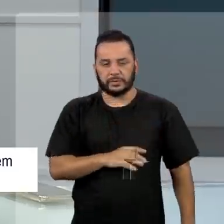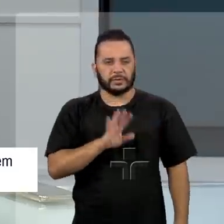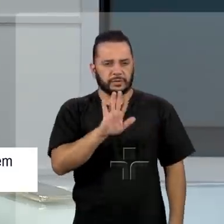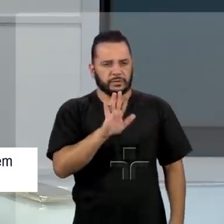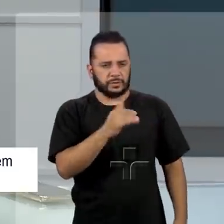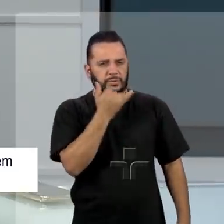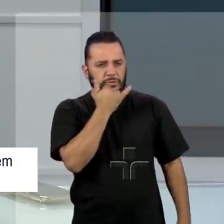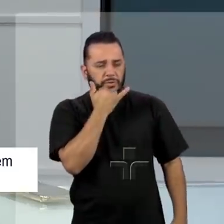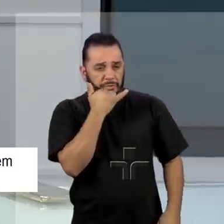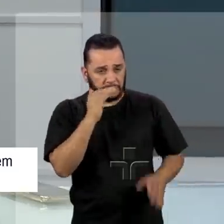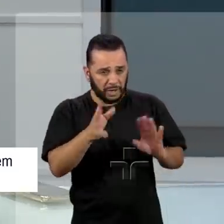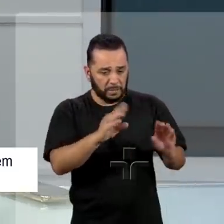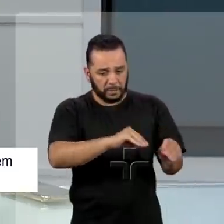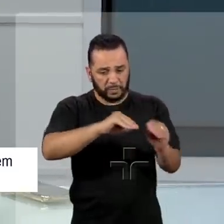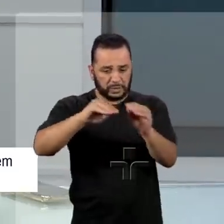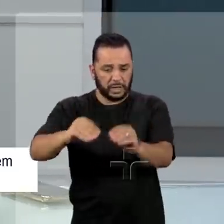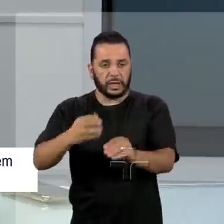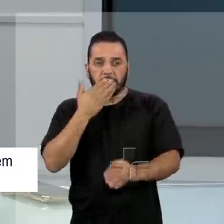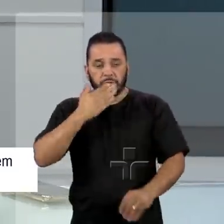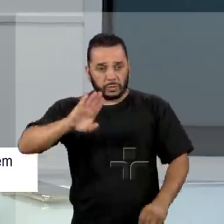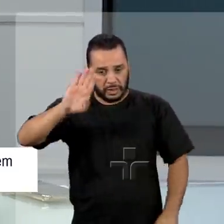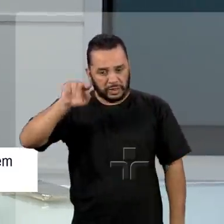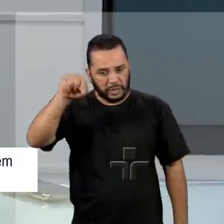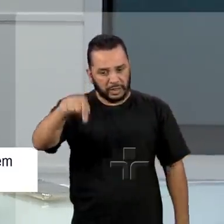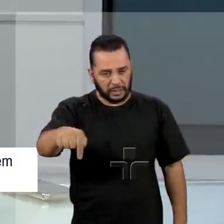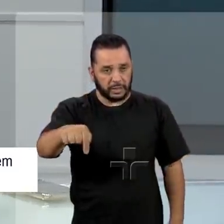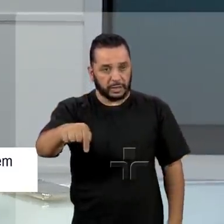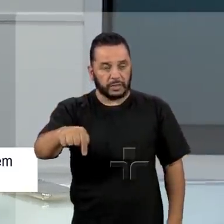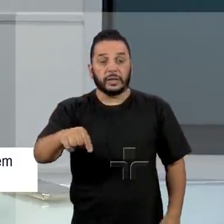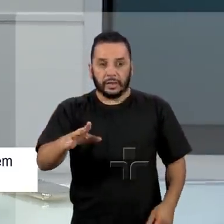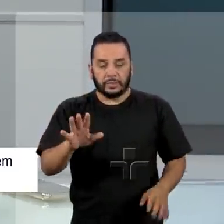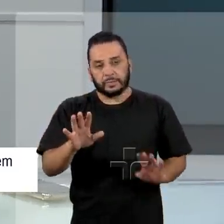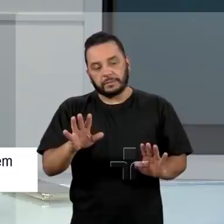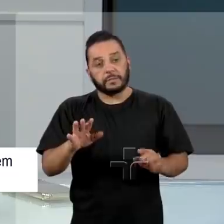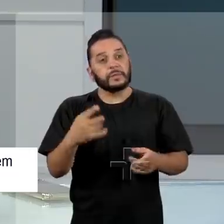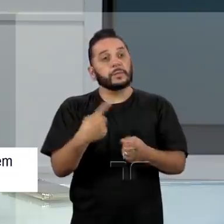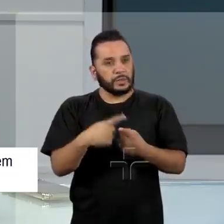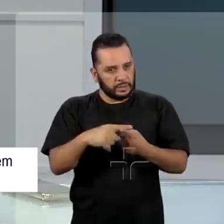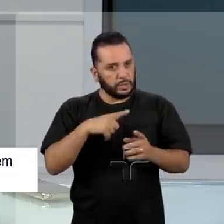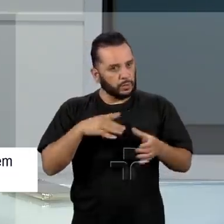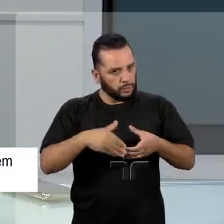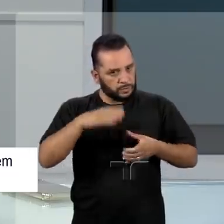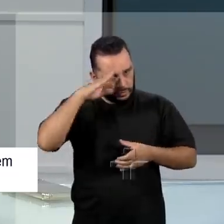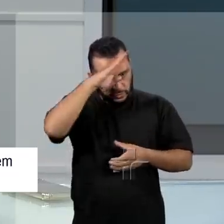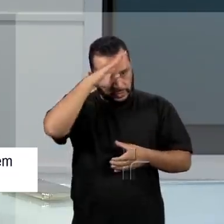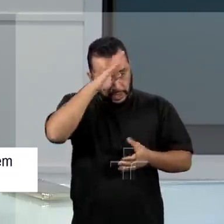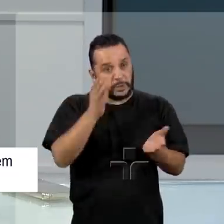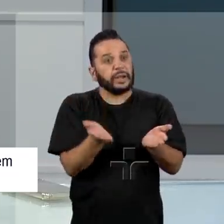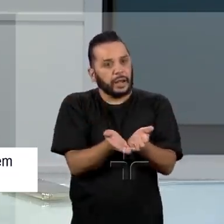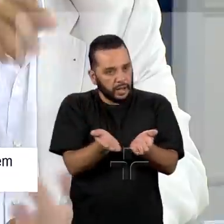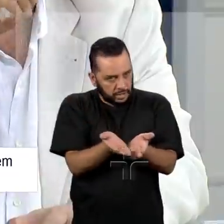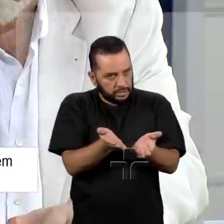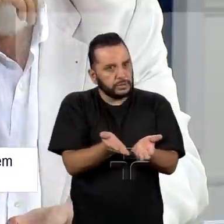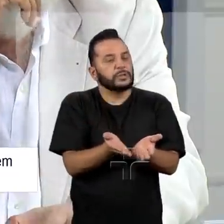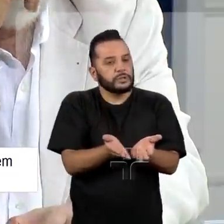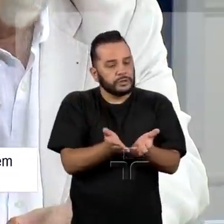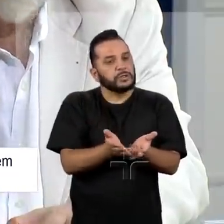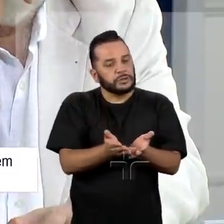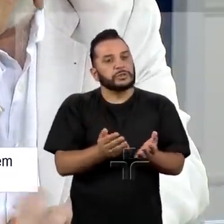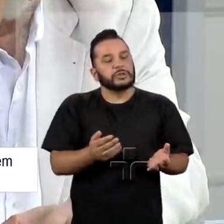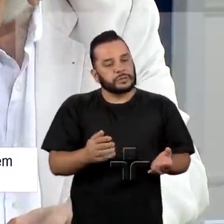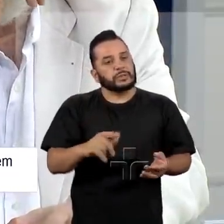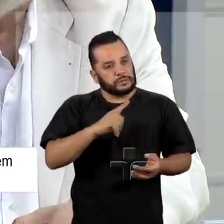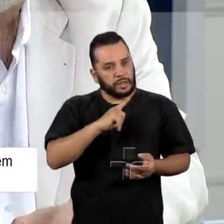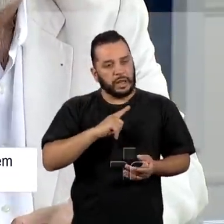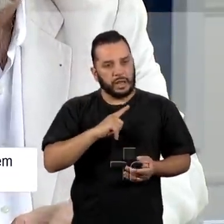para Jerusalém atende também a uma parte do eleitorado de Bolsonaro, que é evangélico, que tem grande